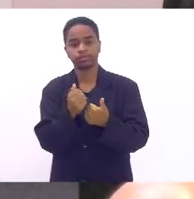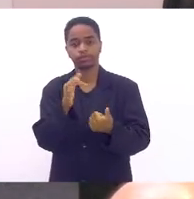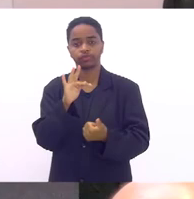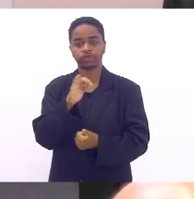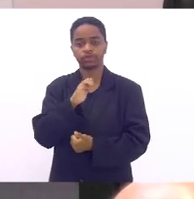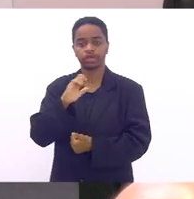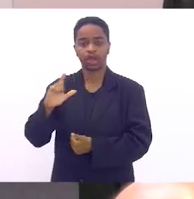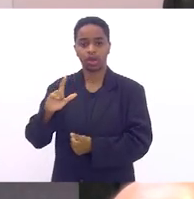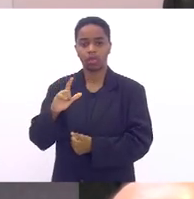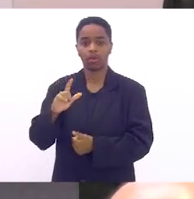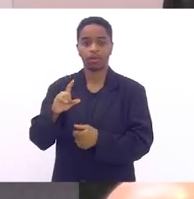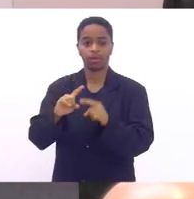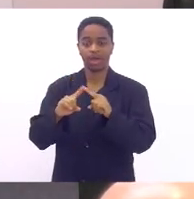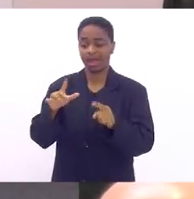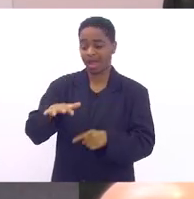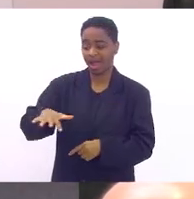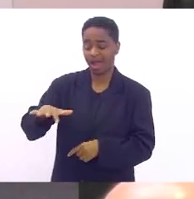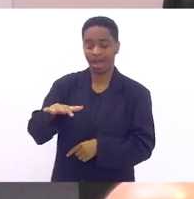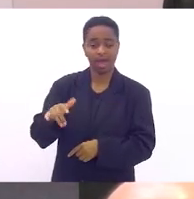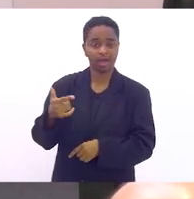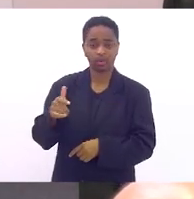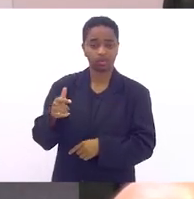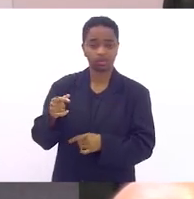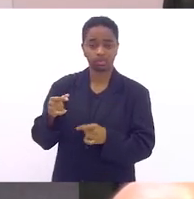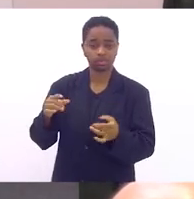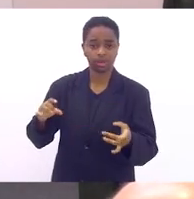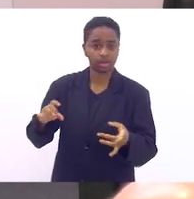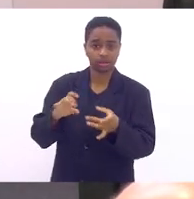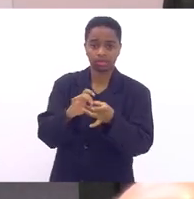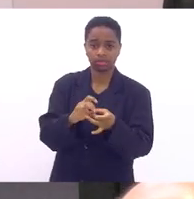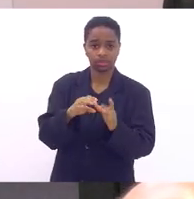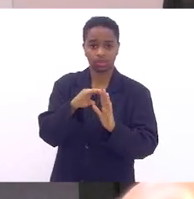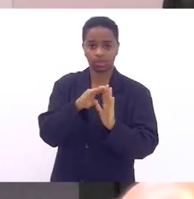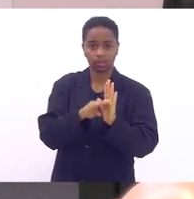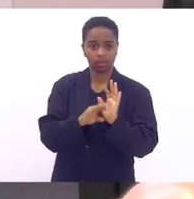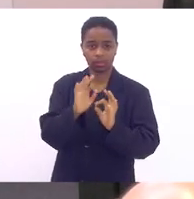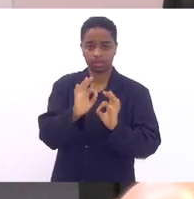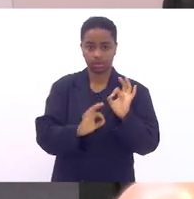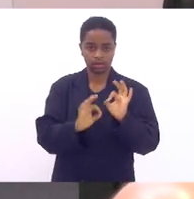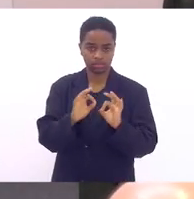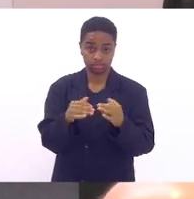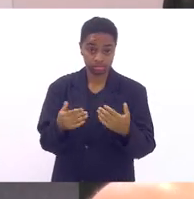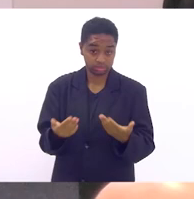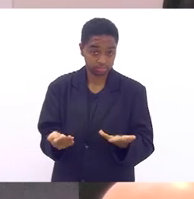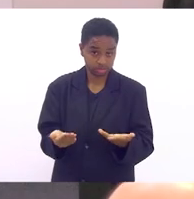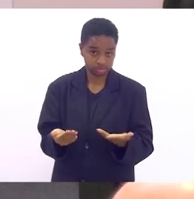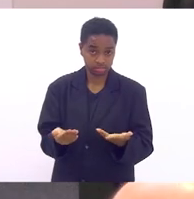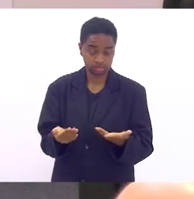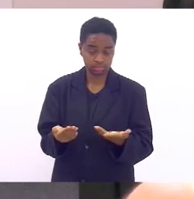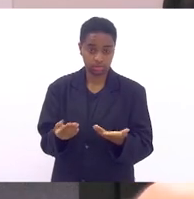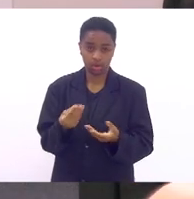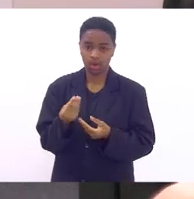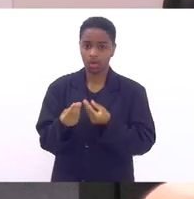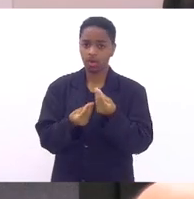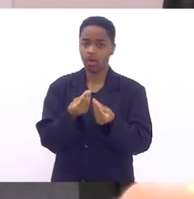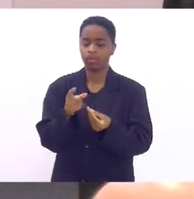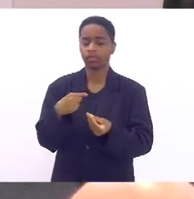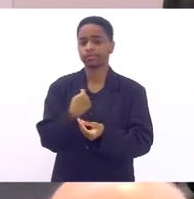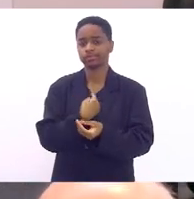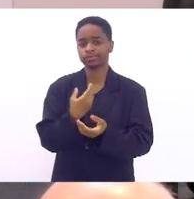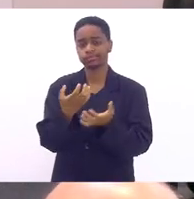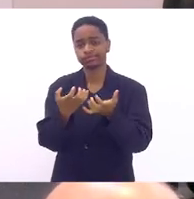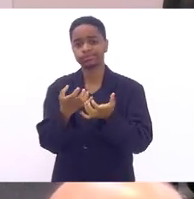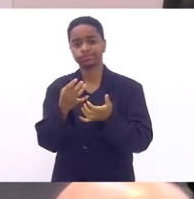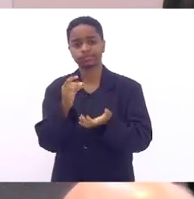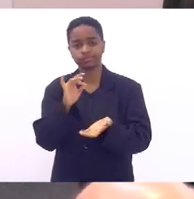Trio que não não está contemplada nesse plano Ora que direção nós queremos tomar